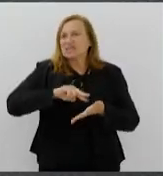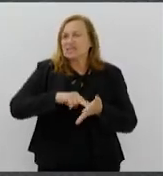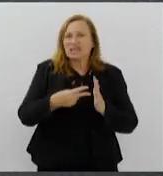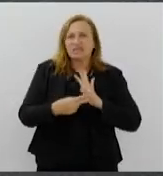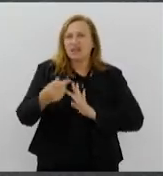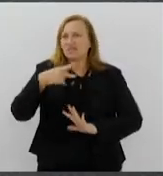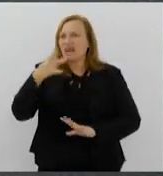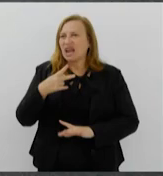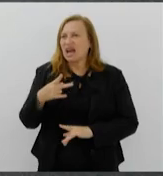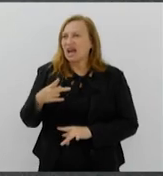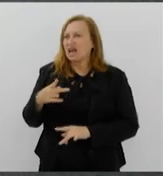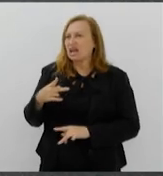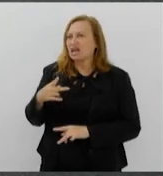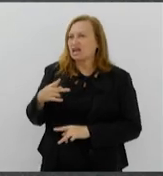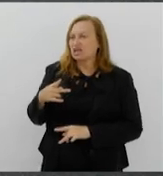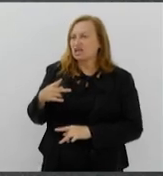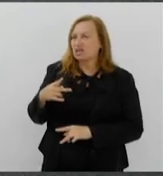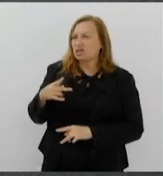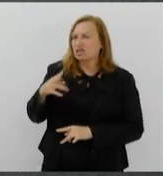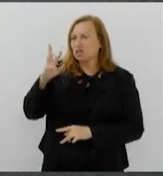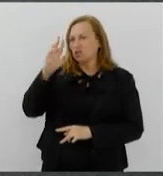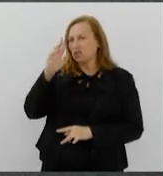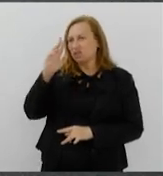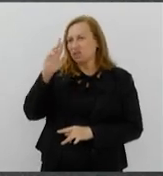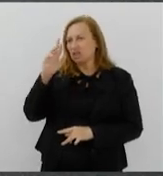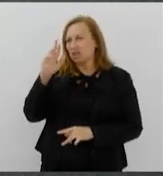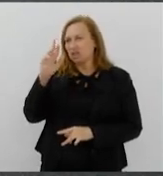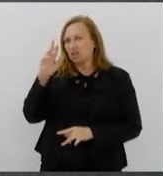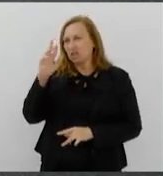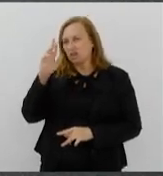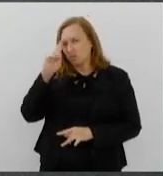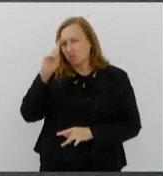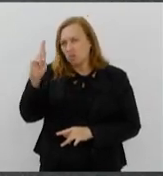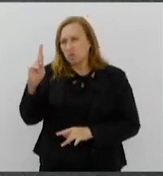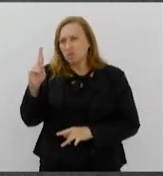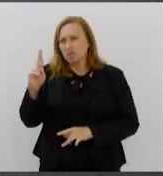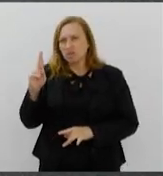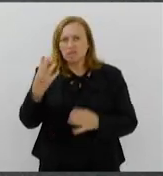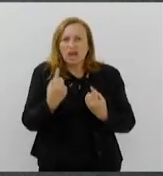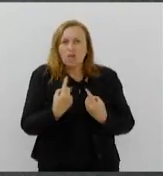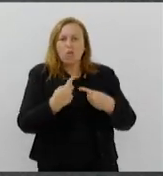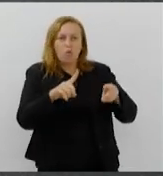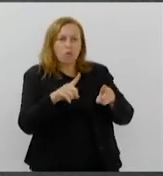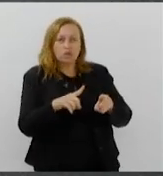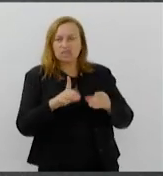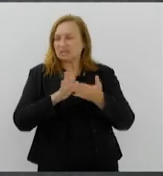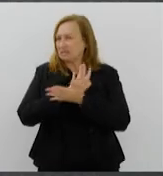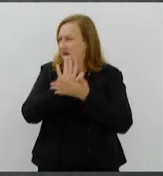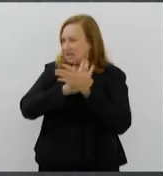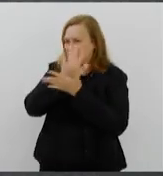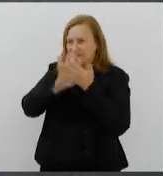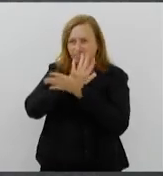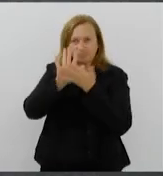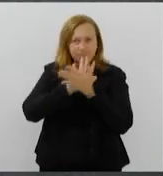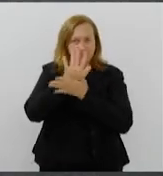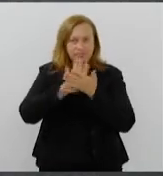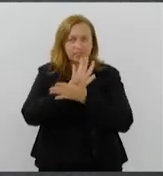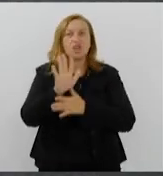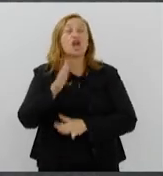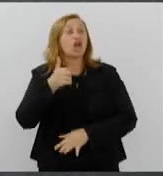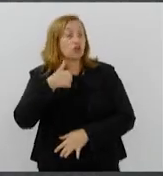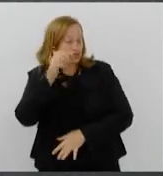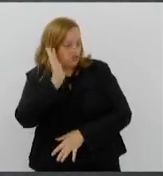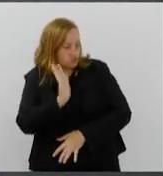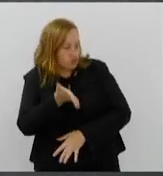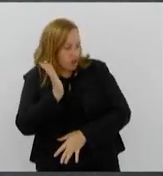que você vai estar procurando litígio, jogar contra, absolutamente nada. Eu já